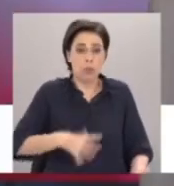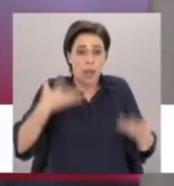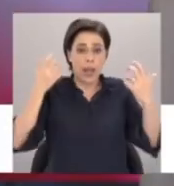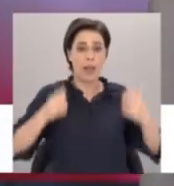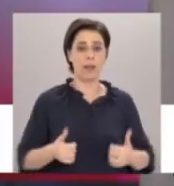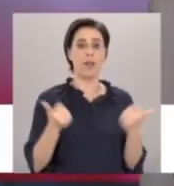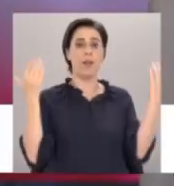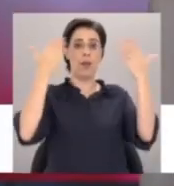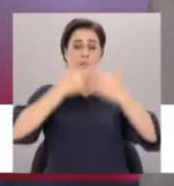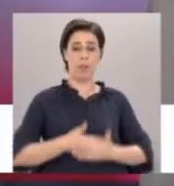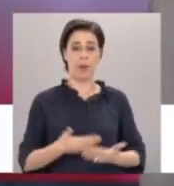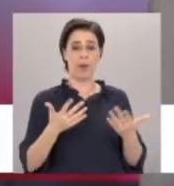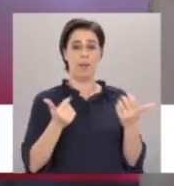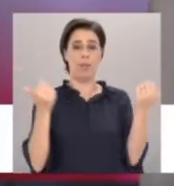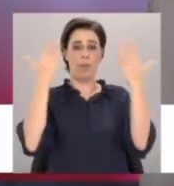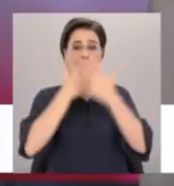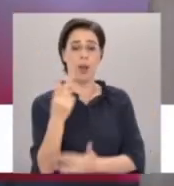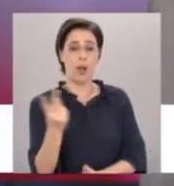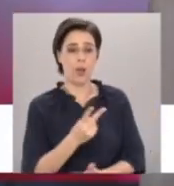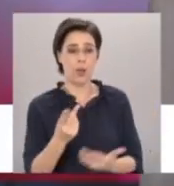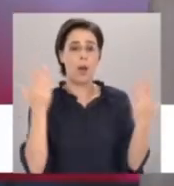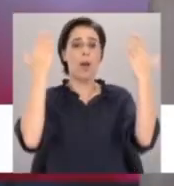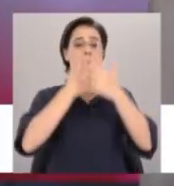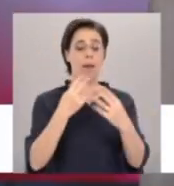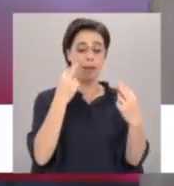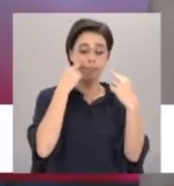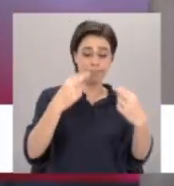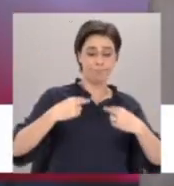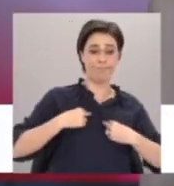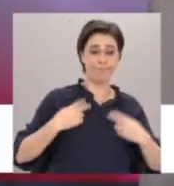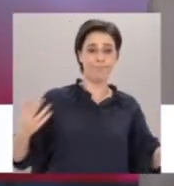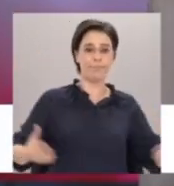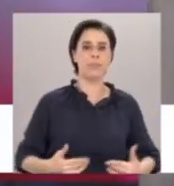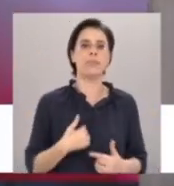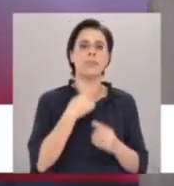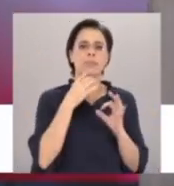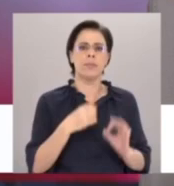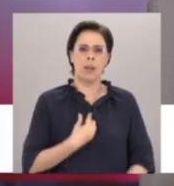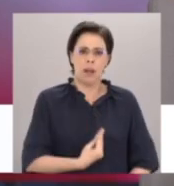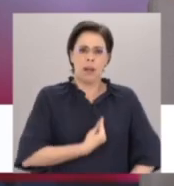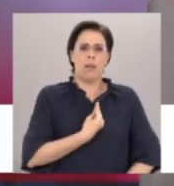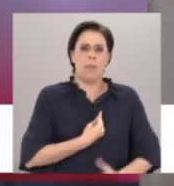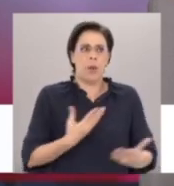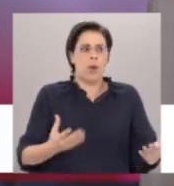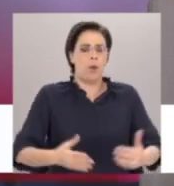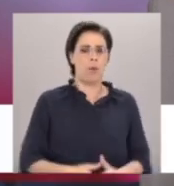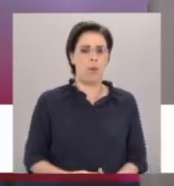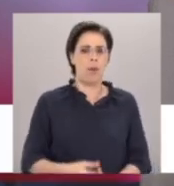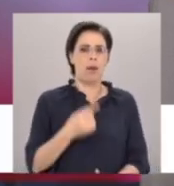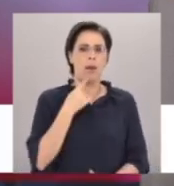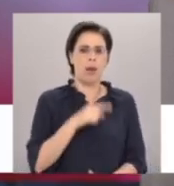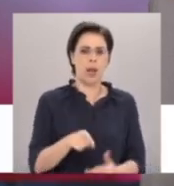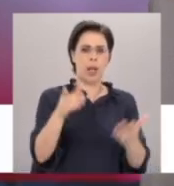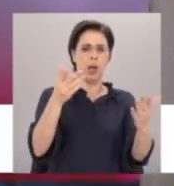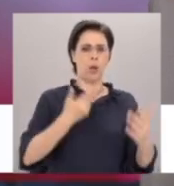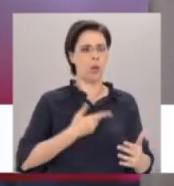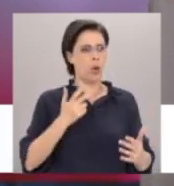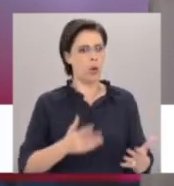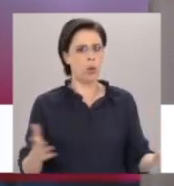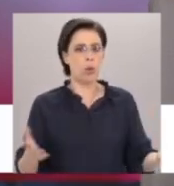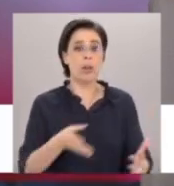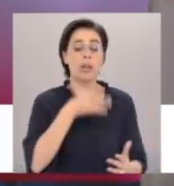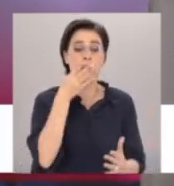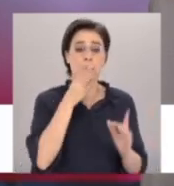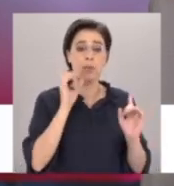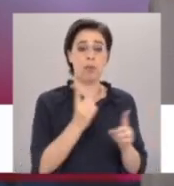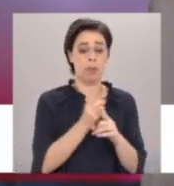é muito muito boa noite boa noite aos dois Boa noite a carne está a ver eu confesso que fico preocupada com aqueles o Doutor Rui Rio Por que mais